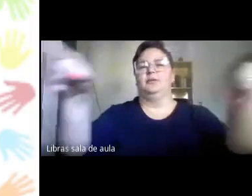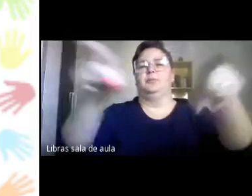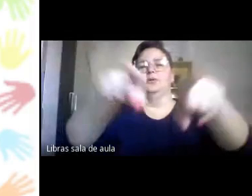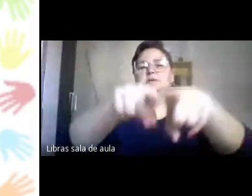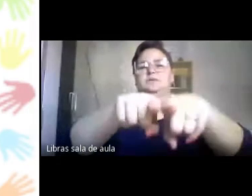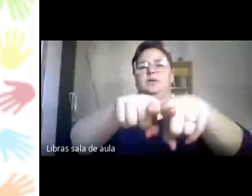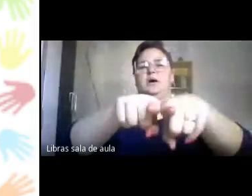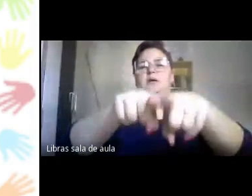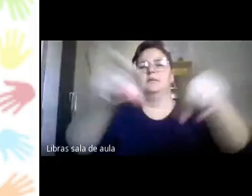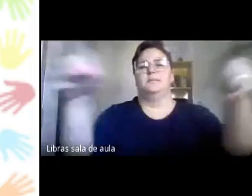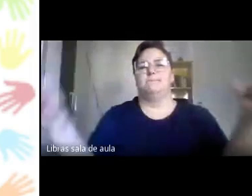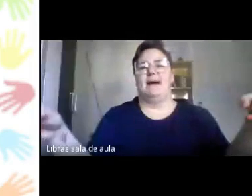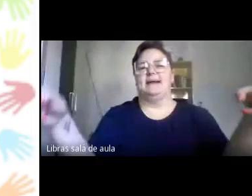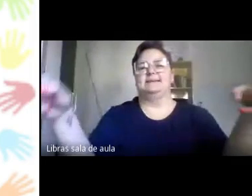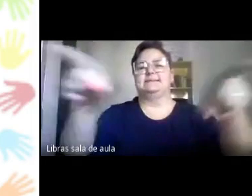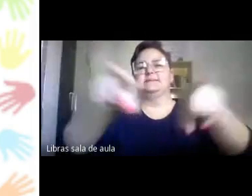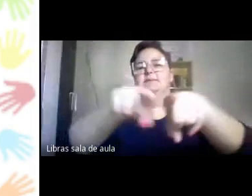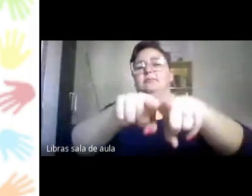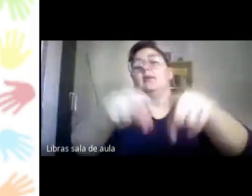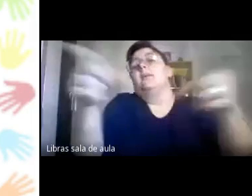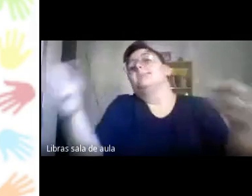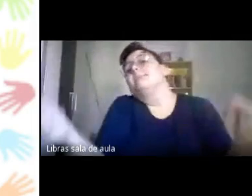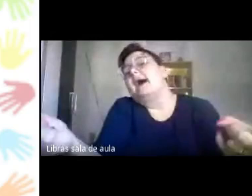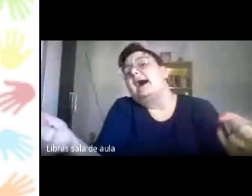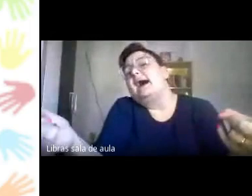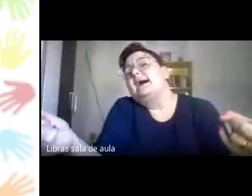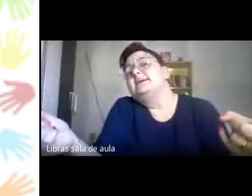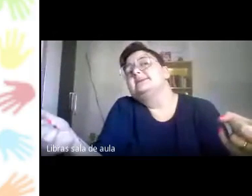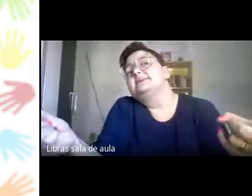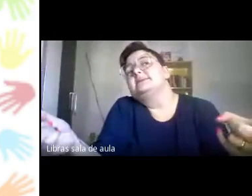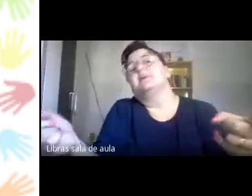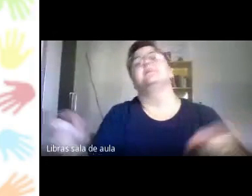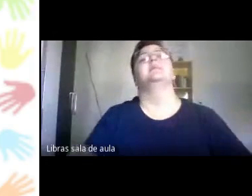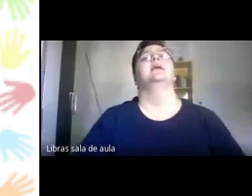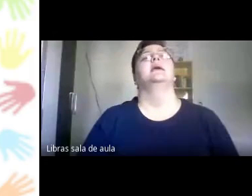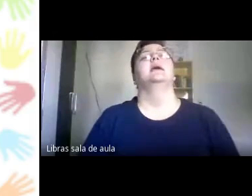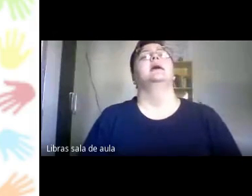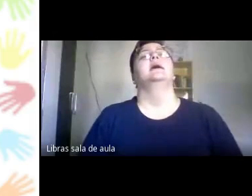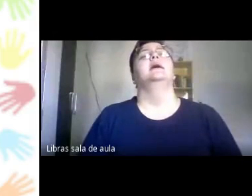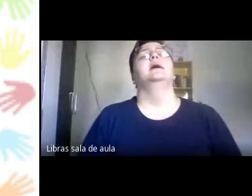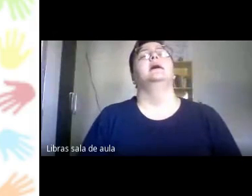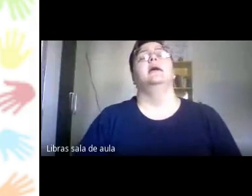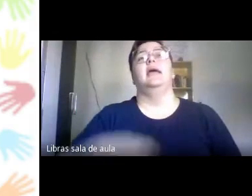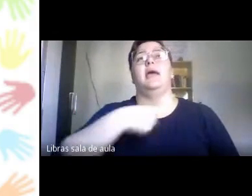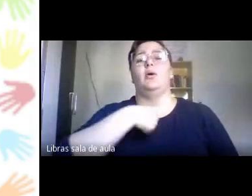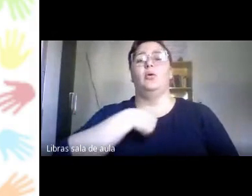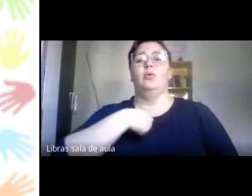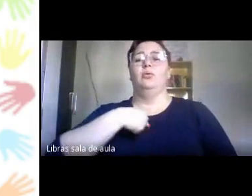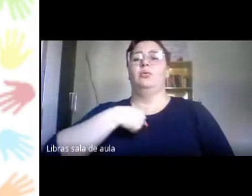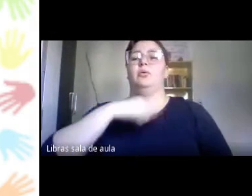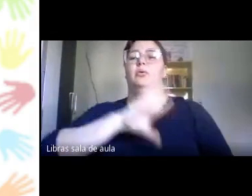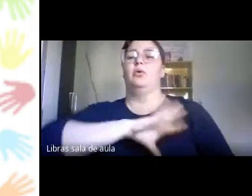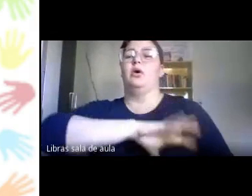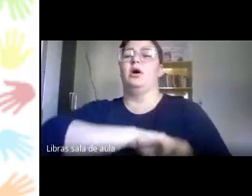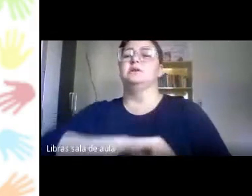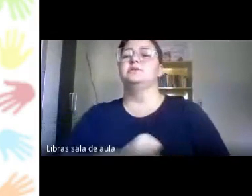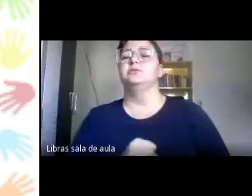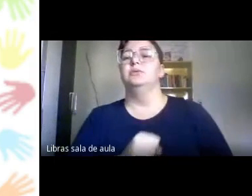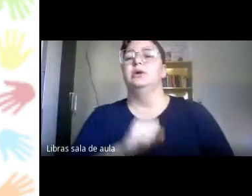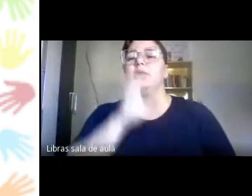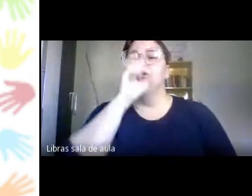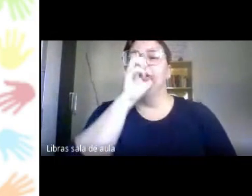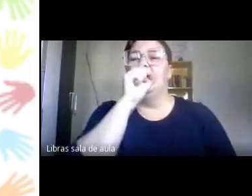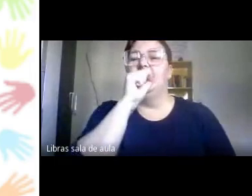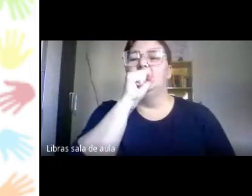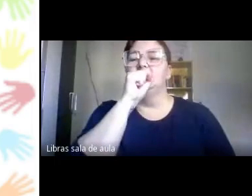pro lado oposto, ó. Mas Eu